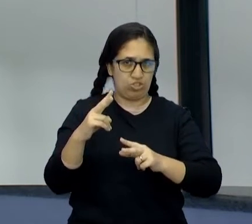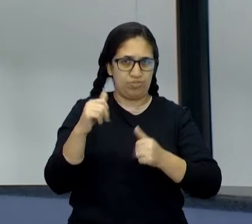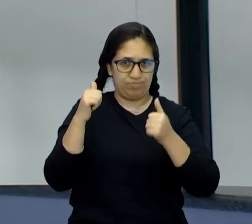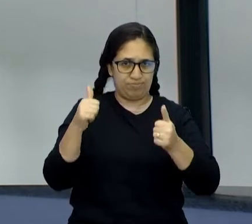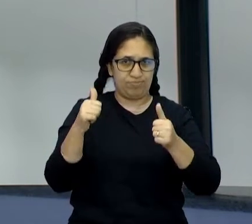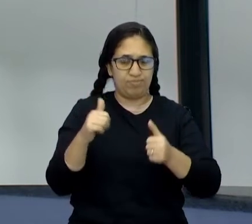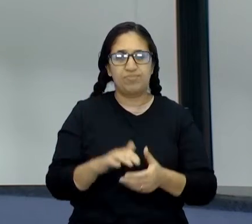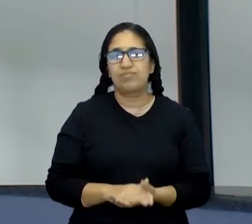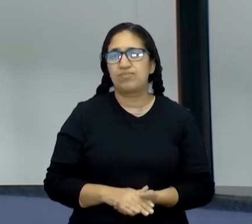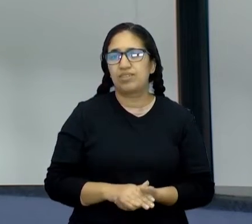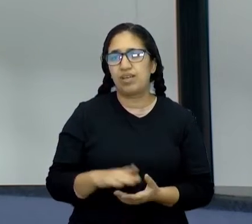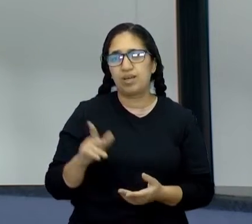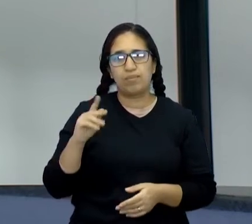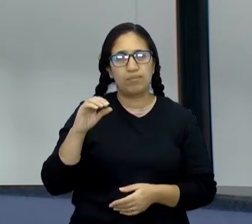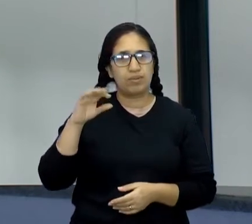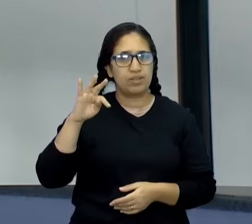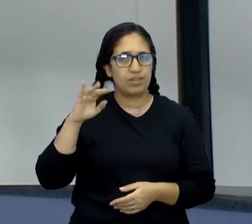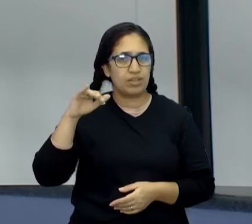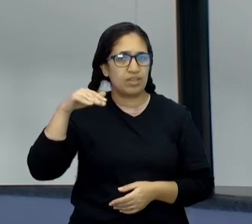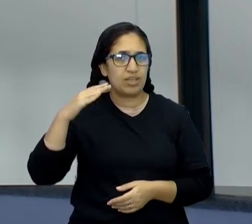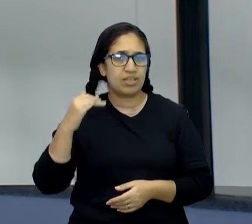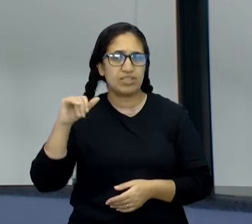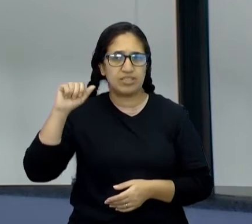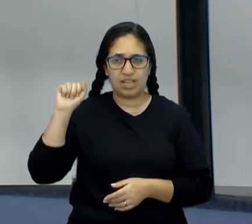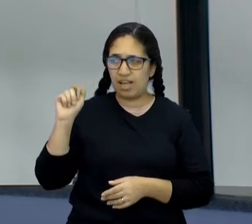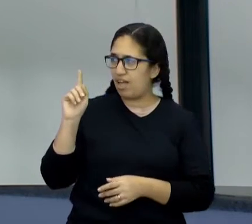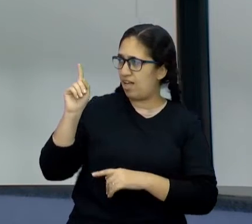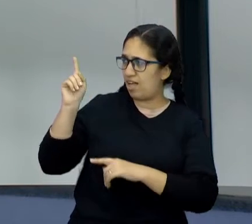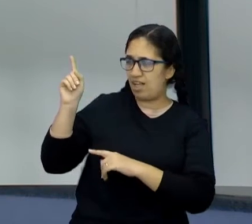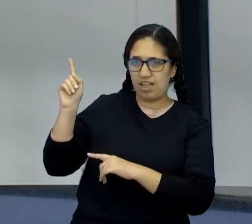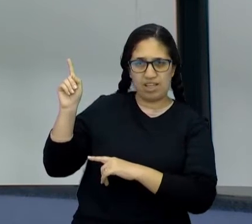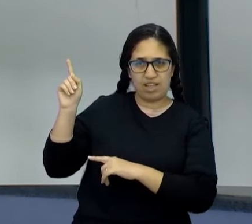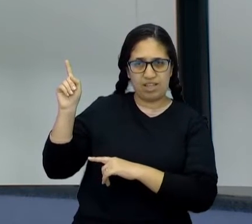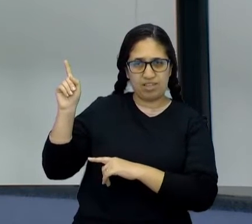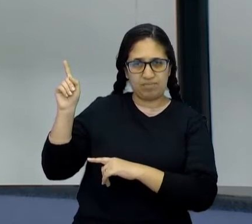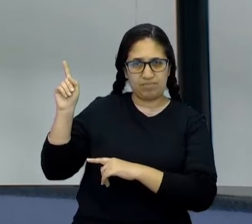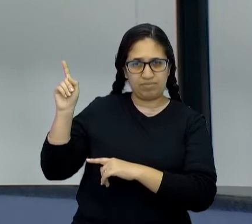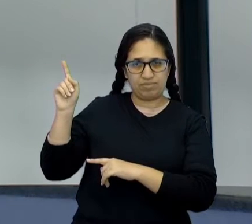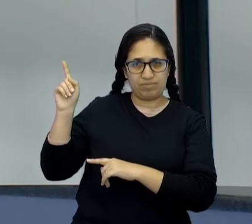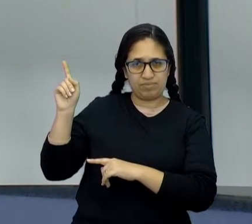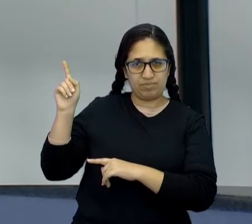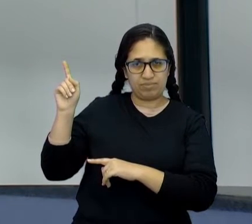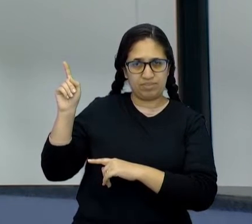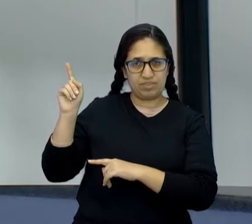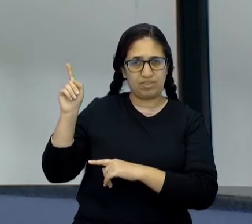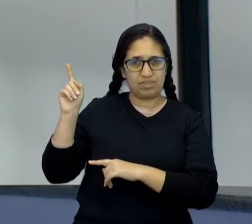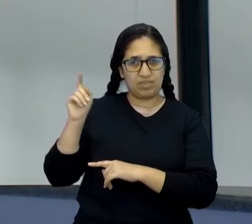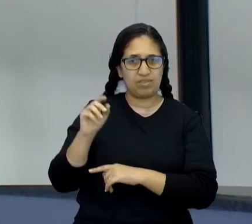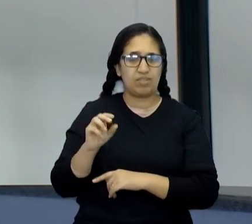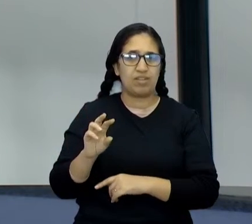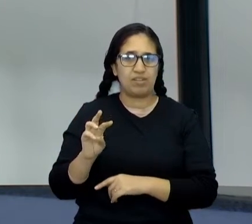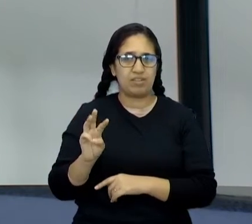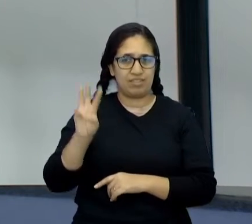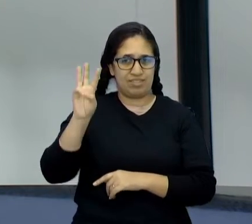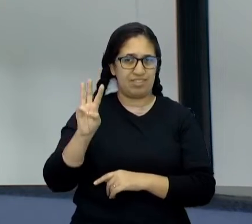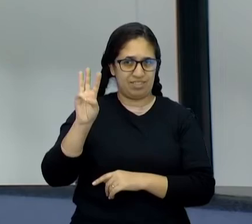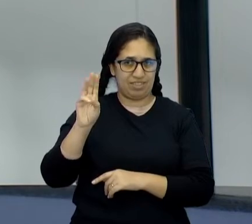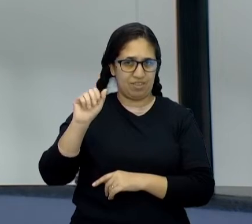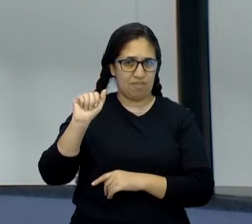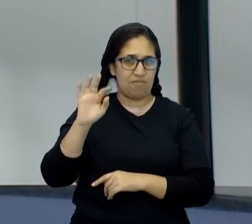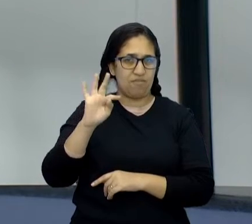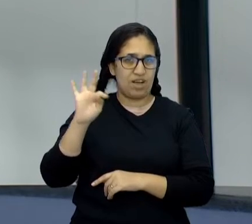tá bom? E a potência aí, eu não coloquei, mas a gente viu na aula anterior, é dada em watt, né, que é o W aqui,